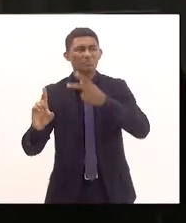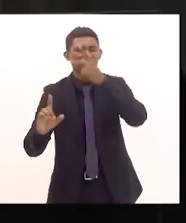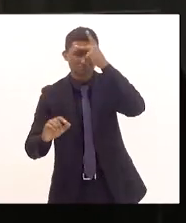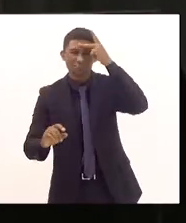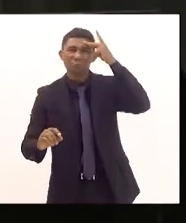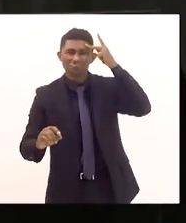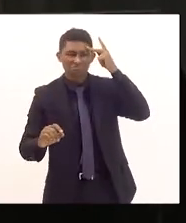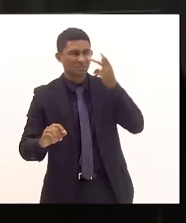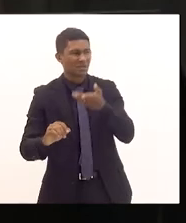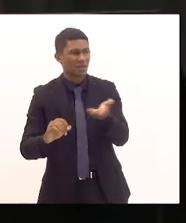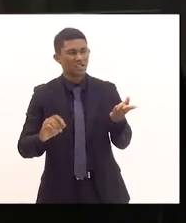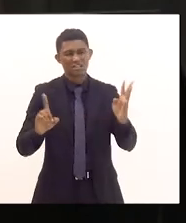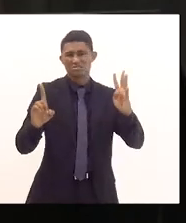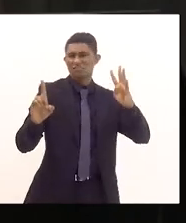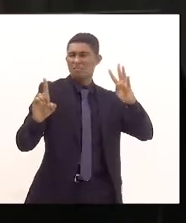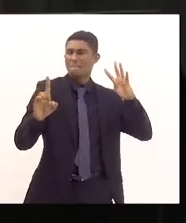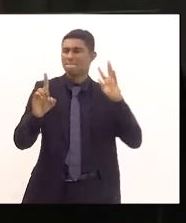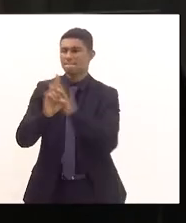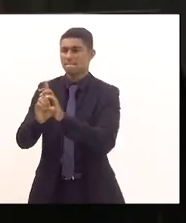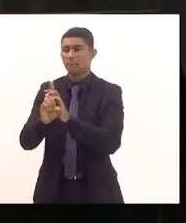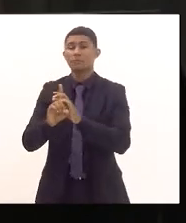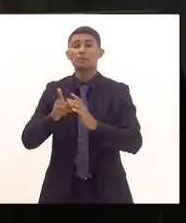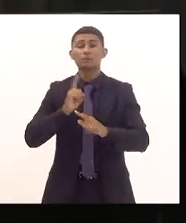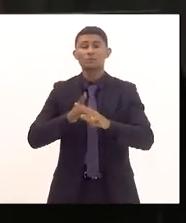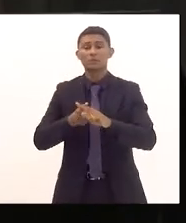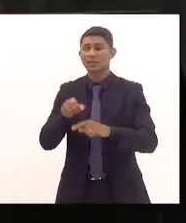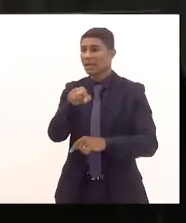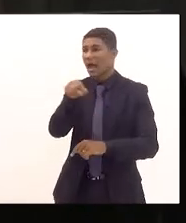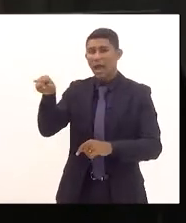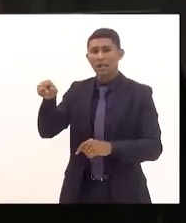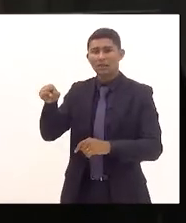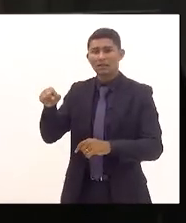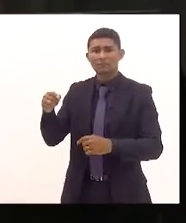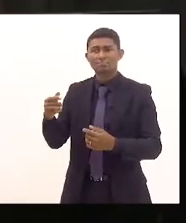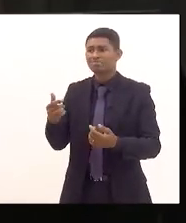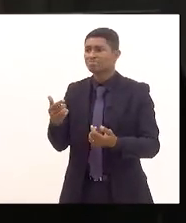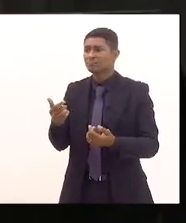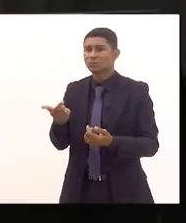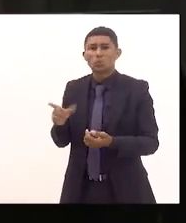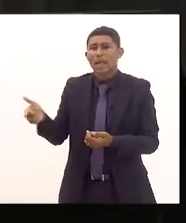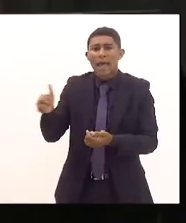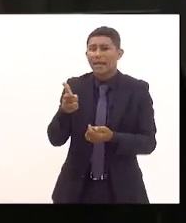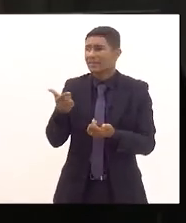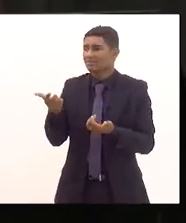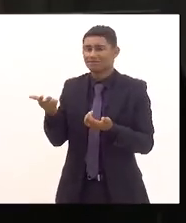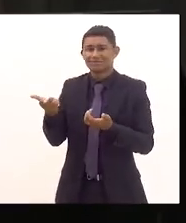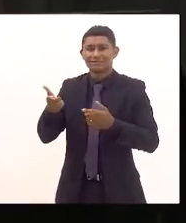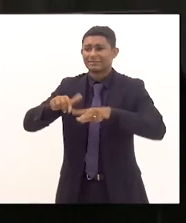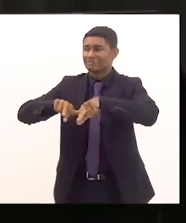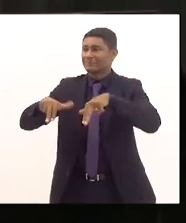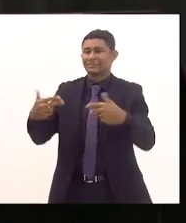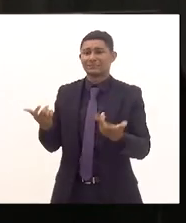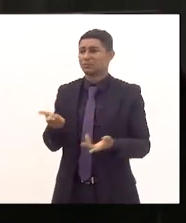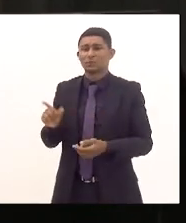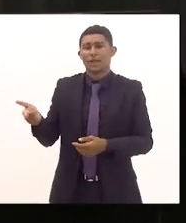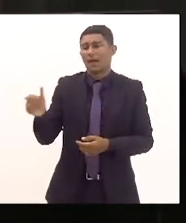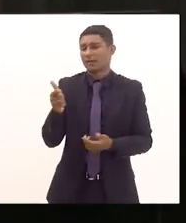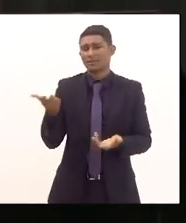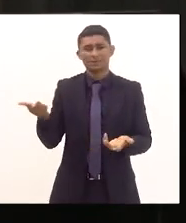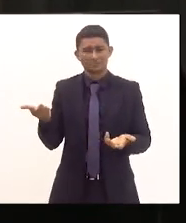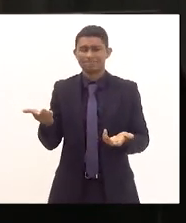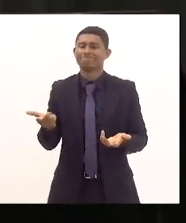pessoas confrontá-los porque eles não tem as condições de exercer o papel principal e